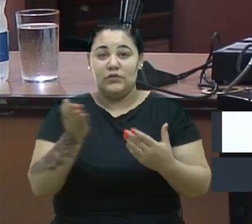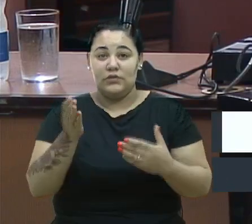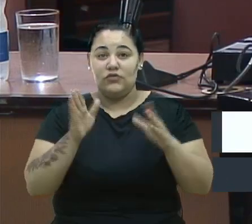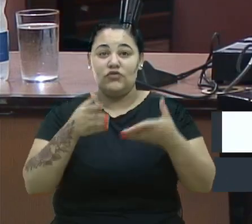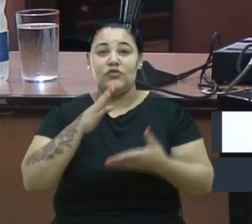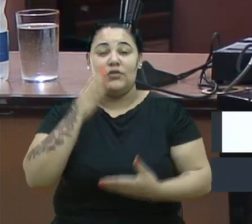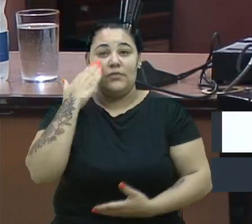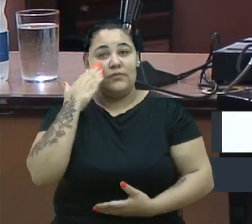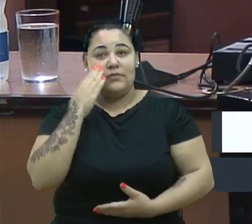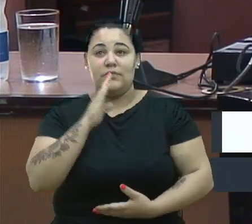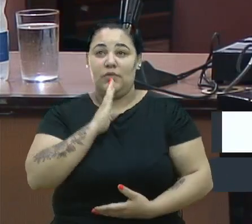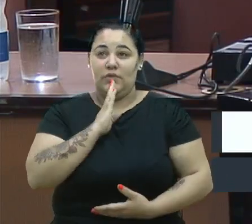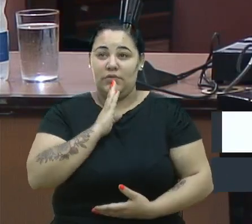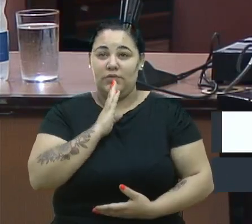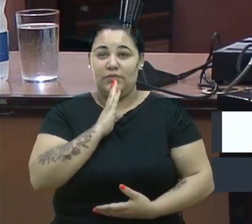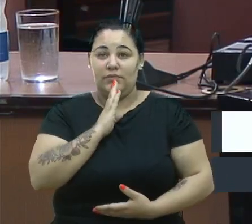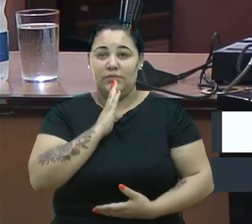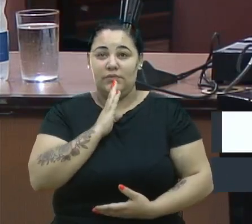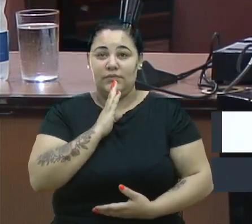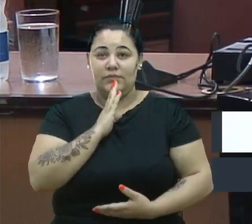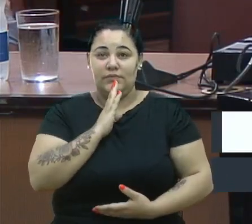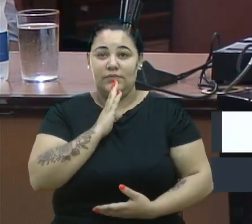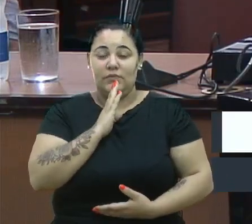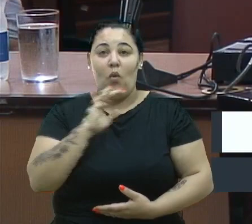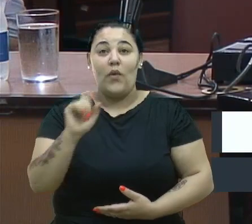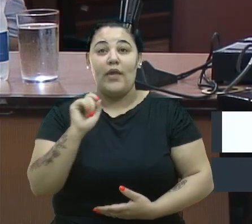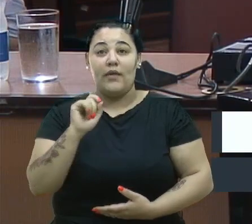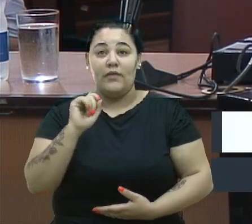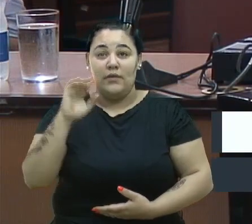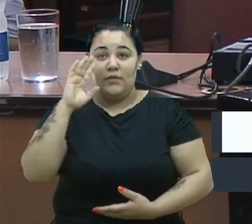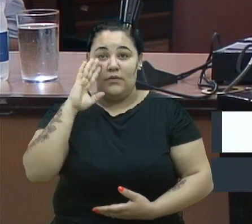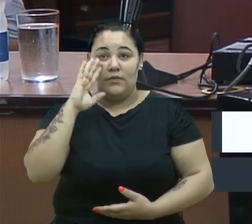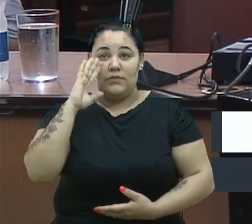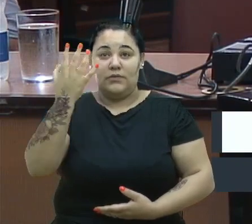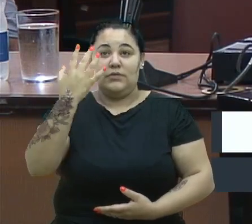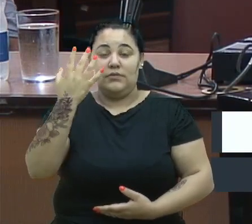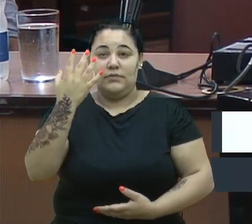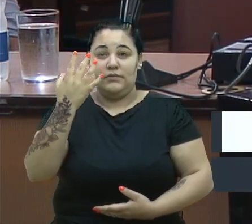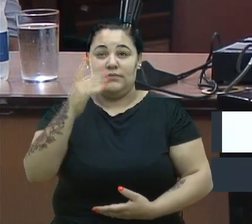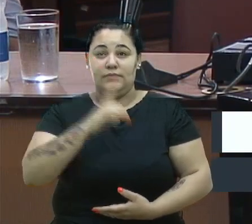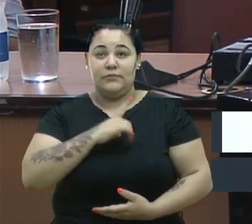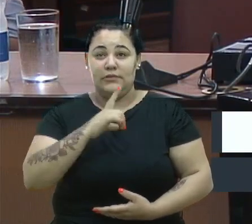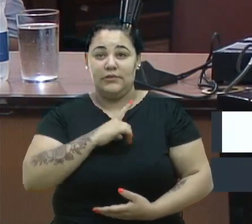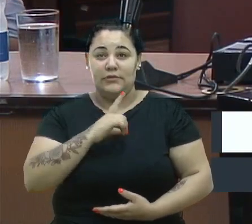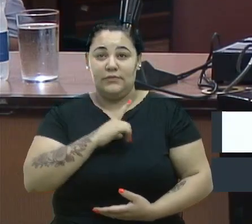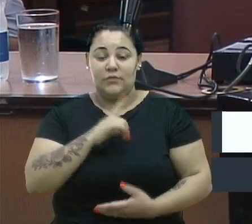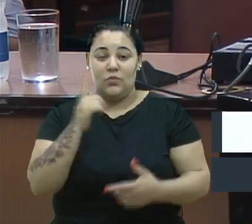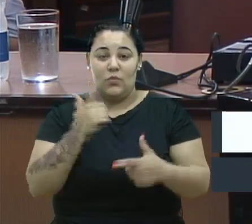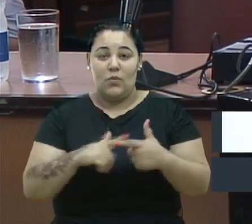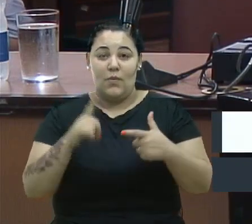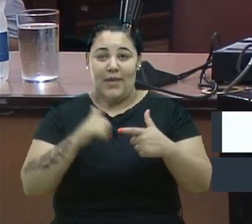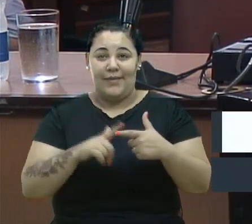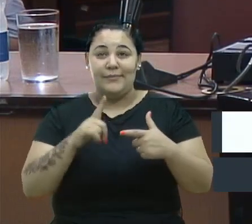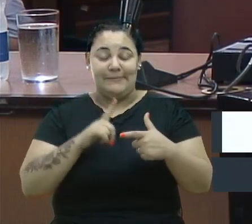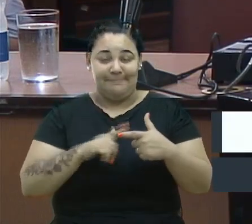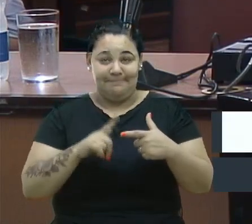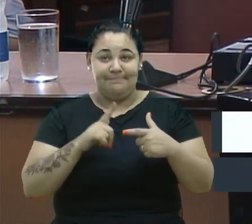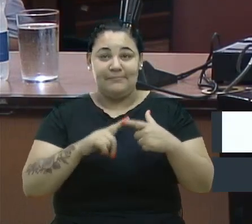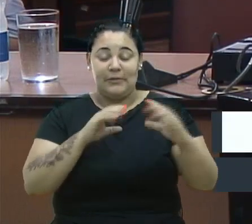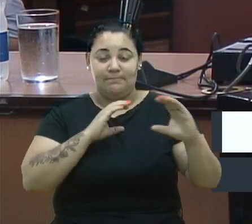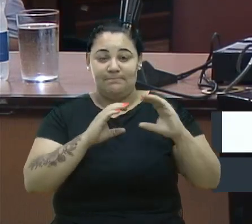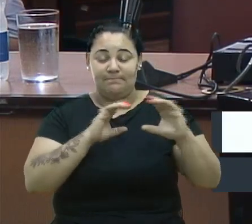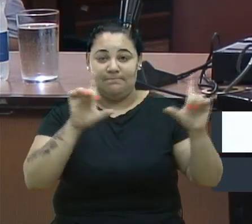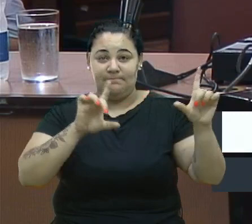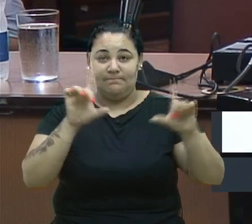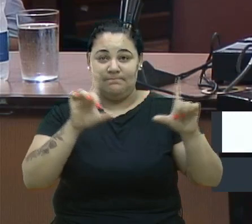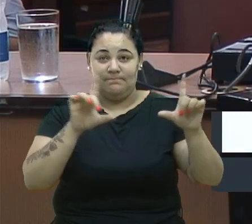vereadores aquela grande ocorrência que deu uma enorme repercussão no nosso município, na região e